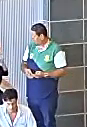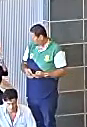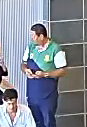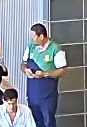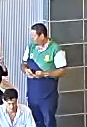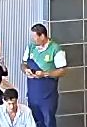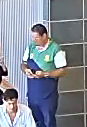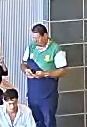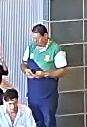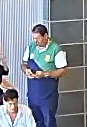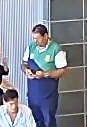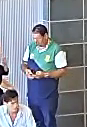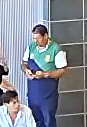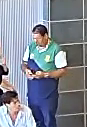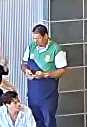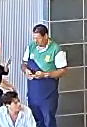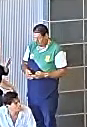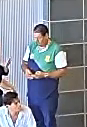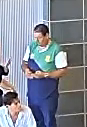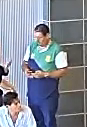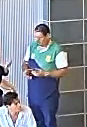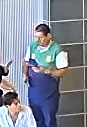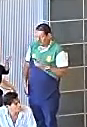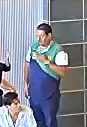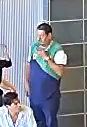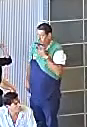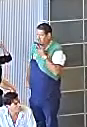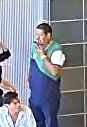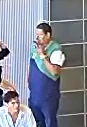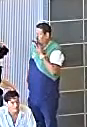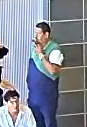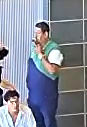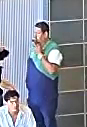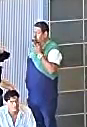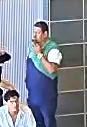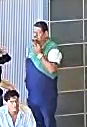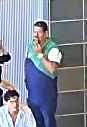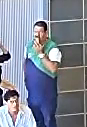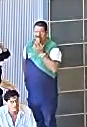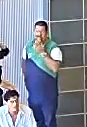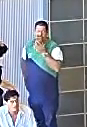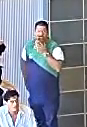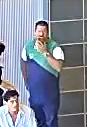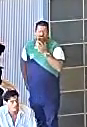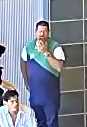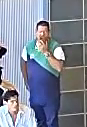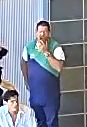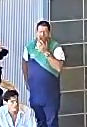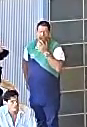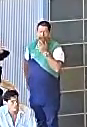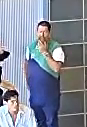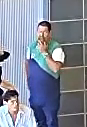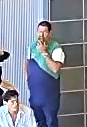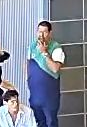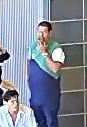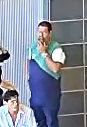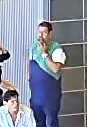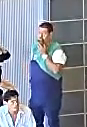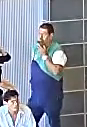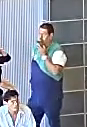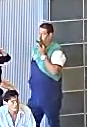é ela então só os veículos fabricados Depois dessa data é que estão proibidos de utilizar essa